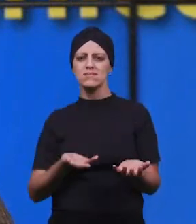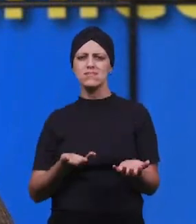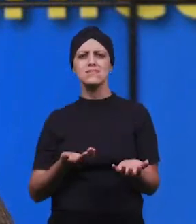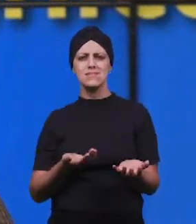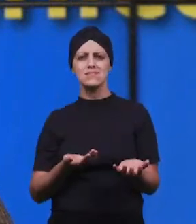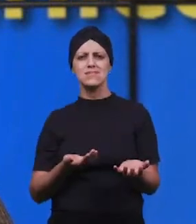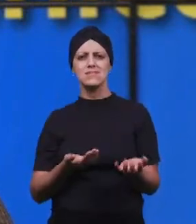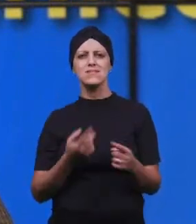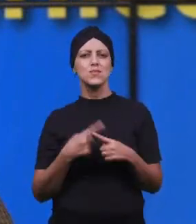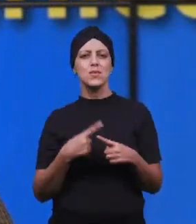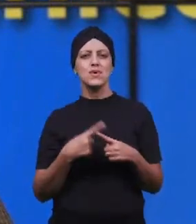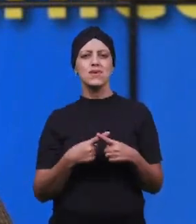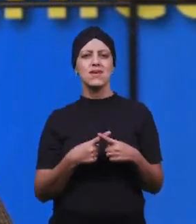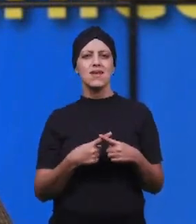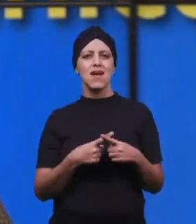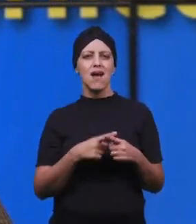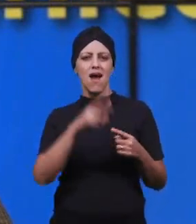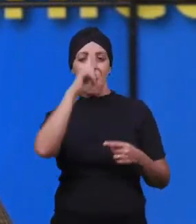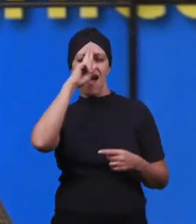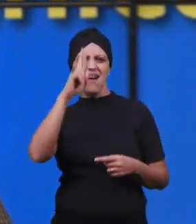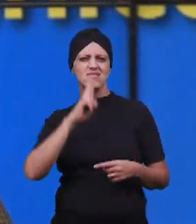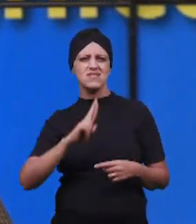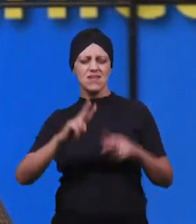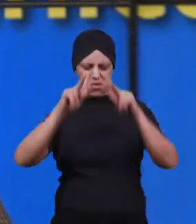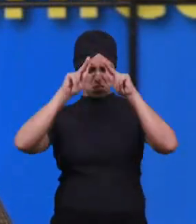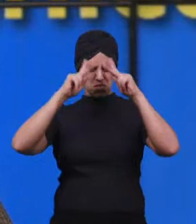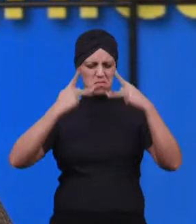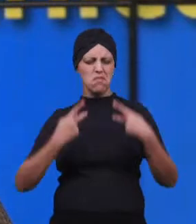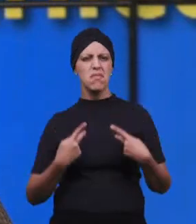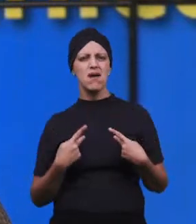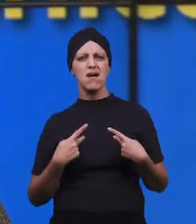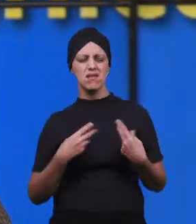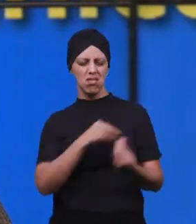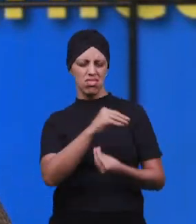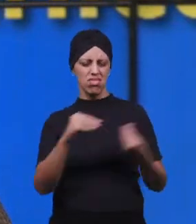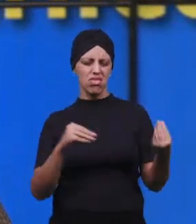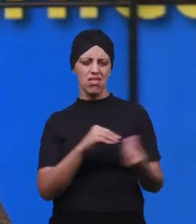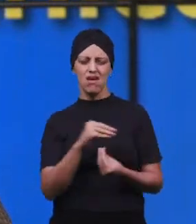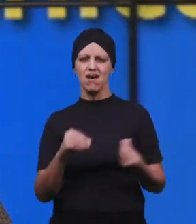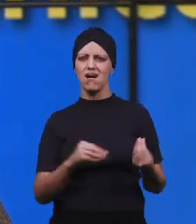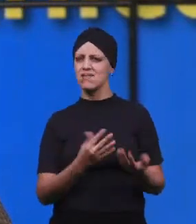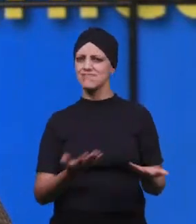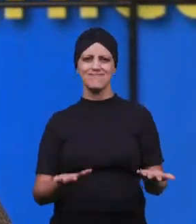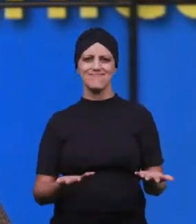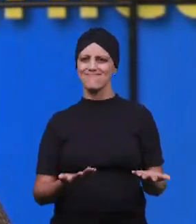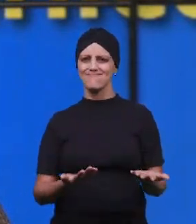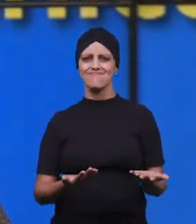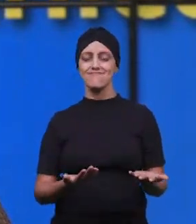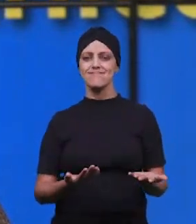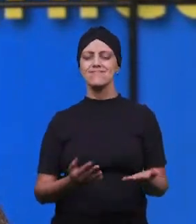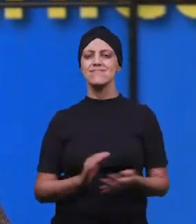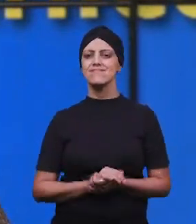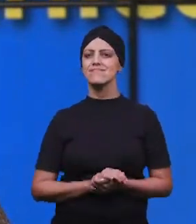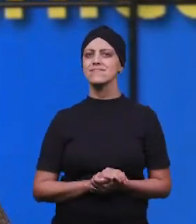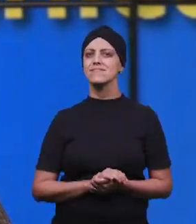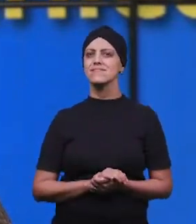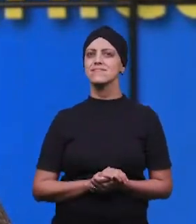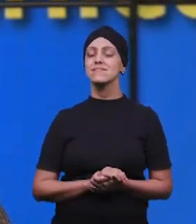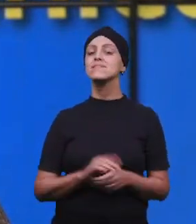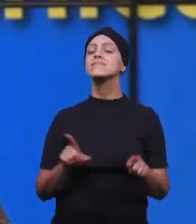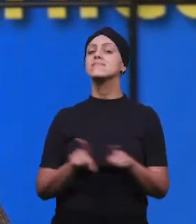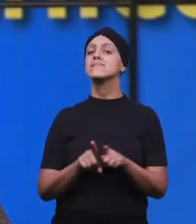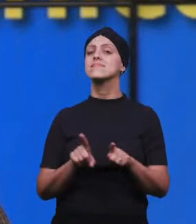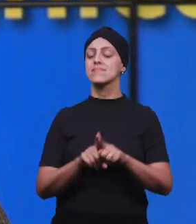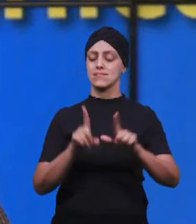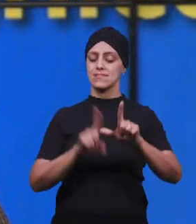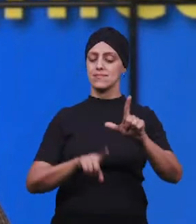tem a interferência do homem, né? A razão do homem, aquilo que o homem oferece, né? Isso aí não alimenta, não alimenta. A